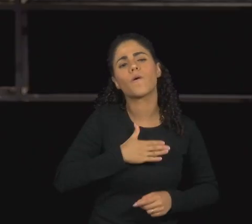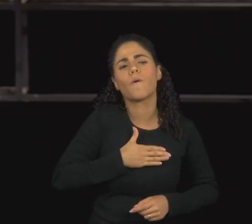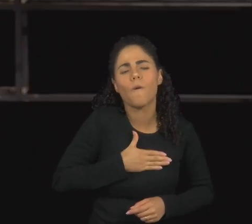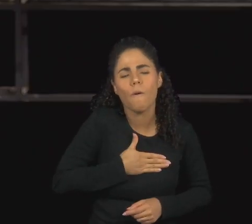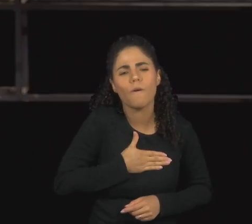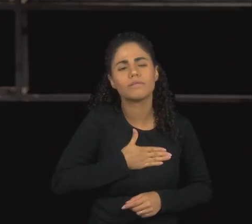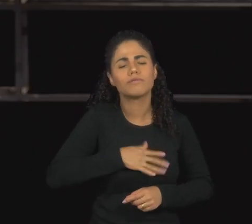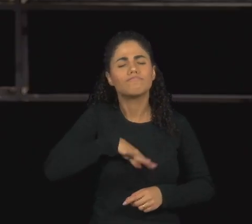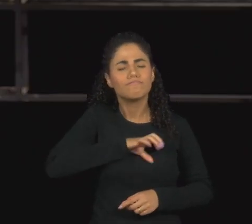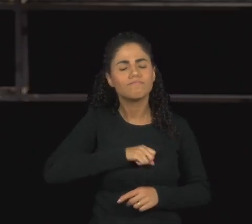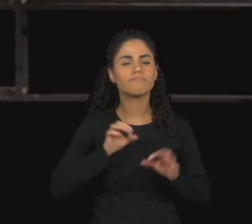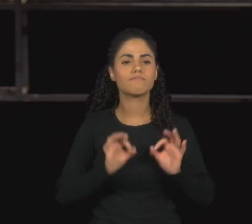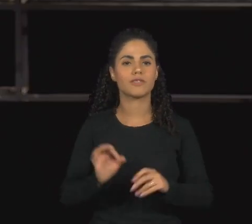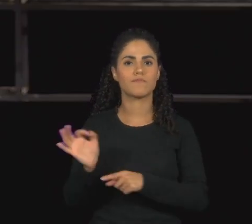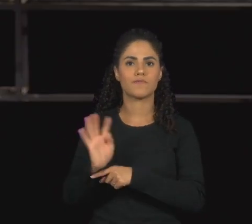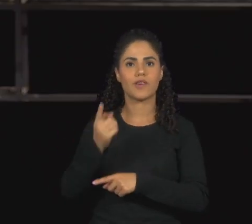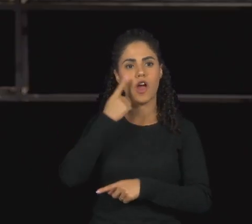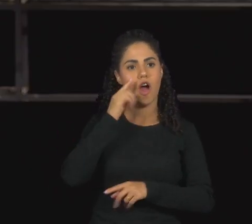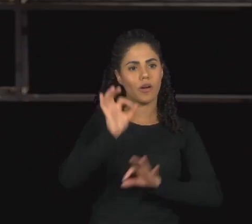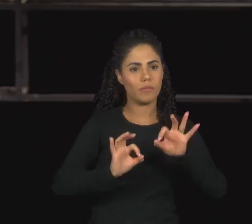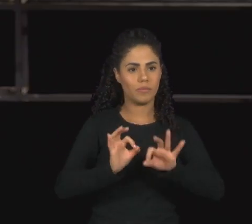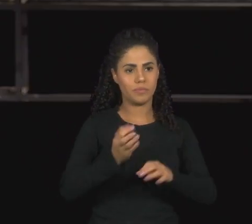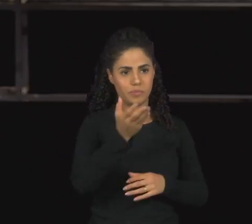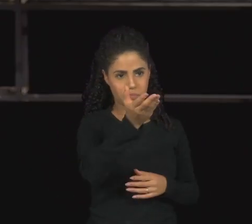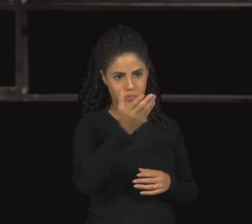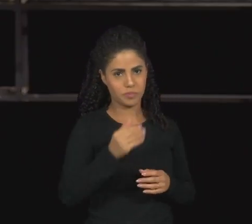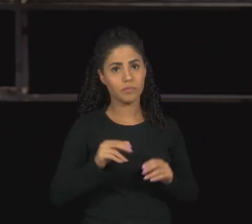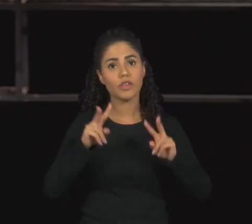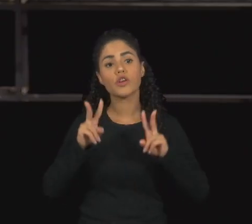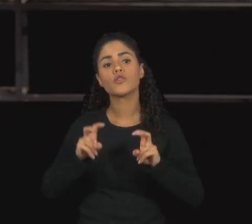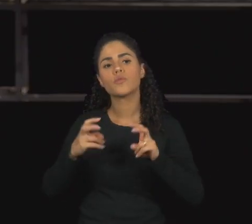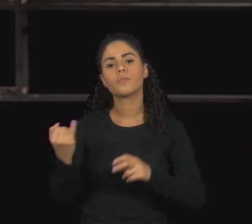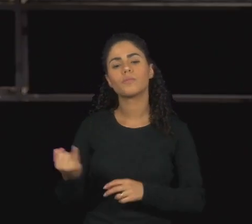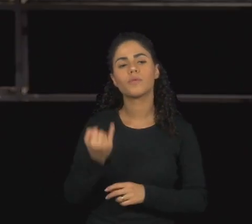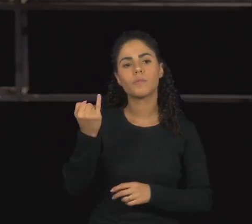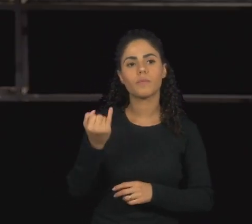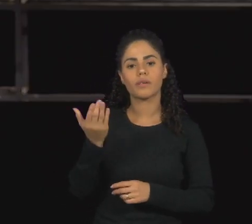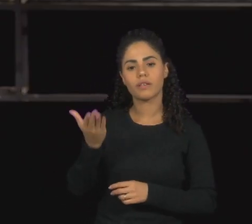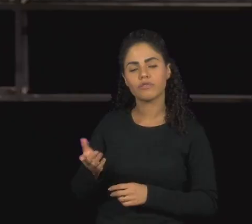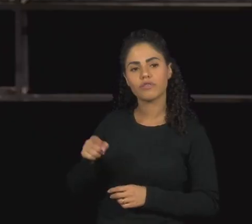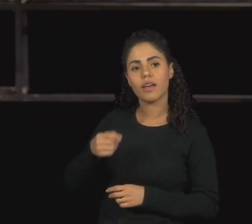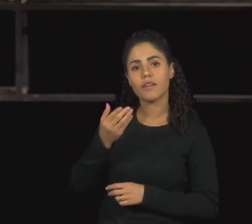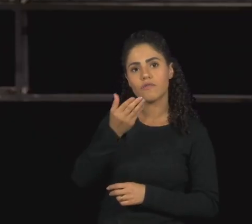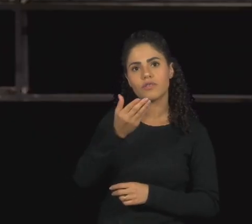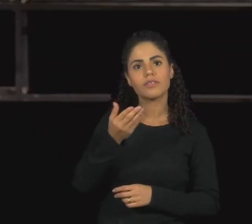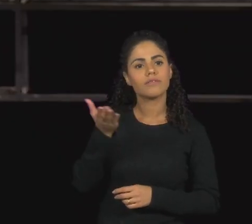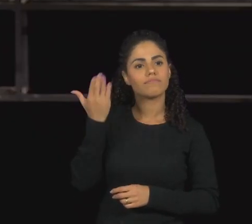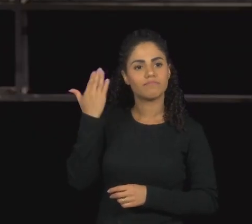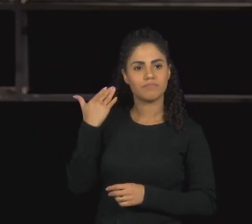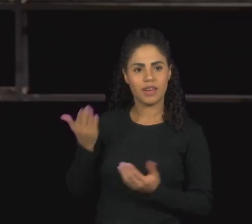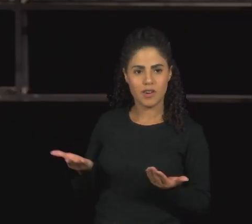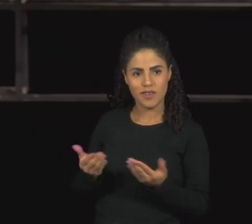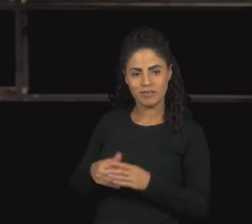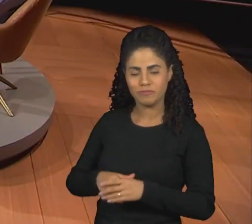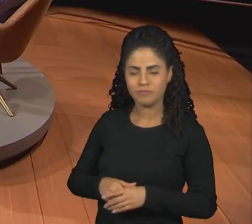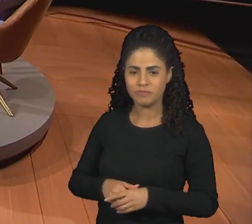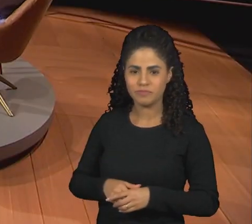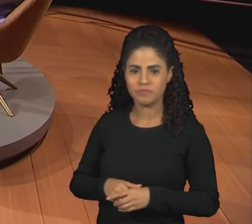pelo cinema. Então, olha só esse quadro que a gente preparou para você sobre uma importante função que você exerceu recentemente.